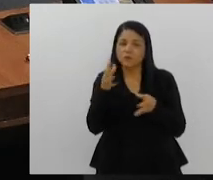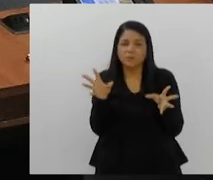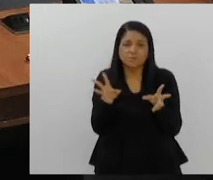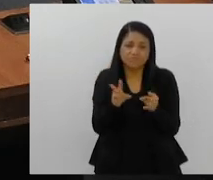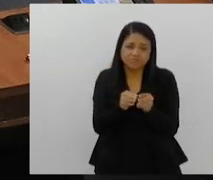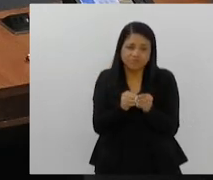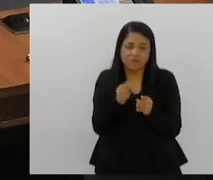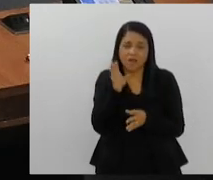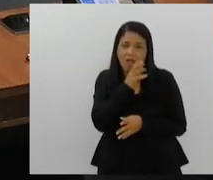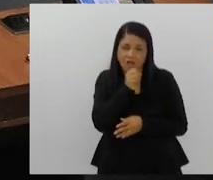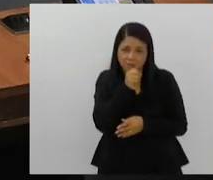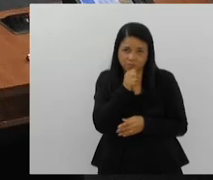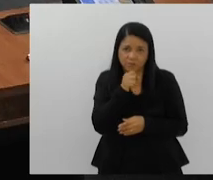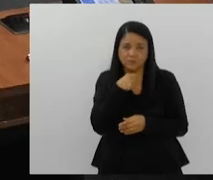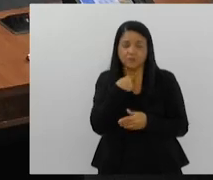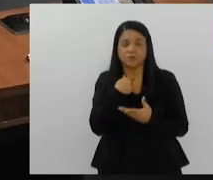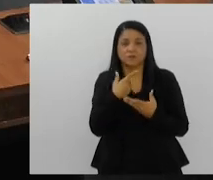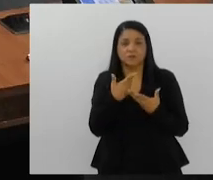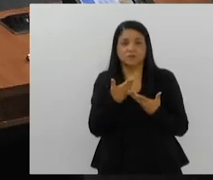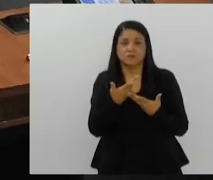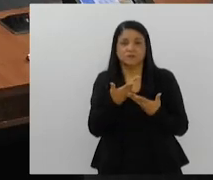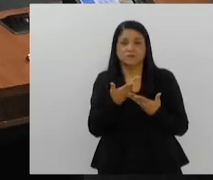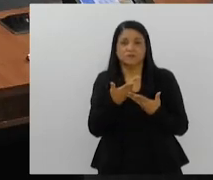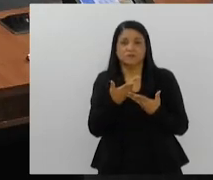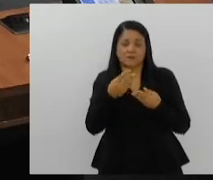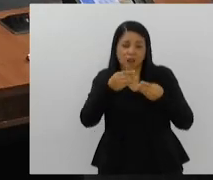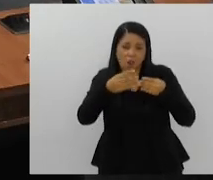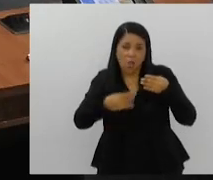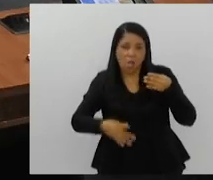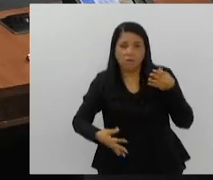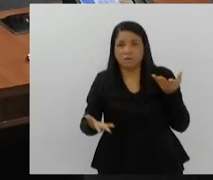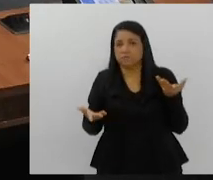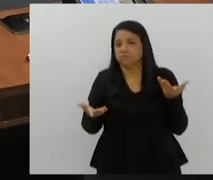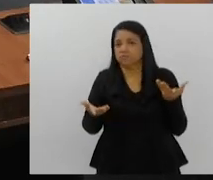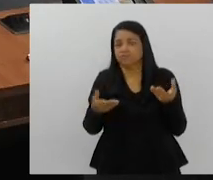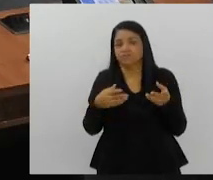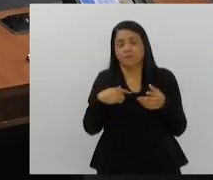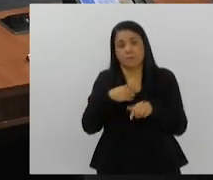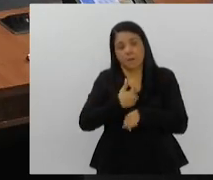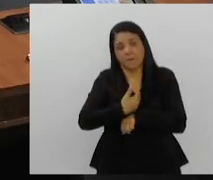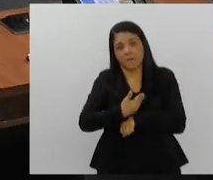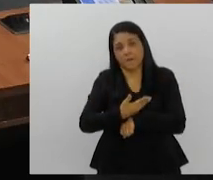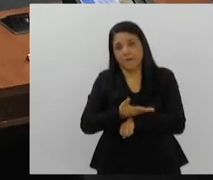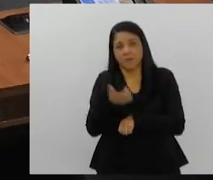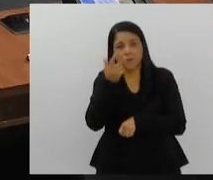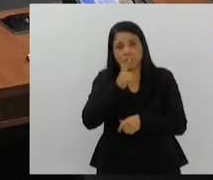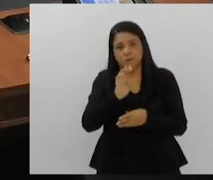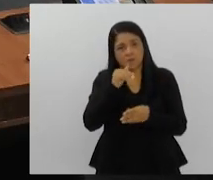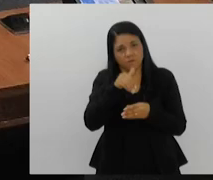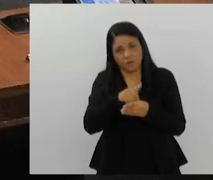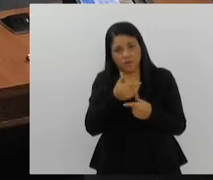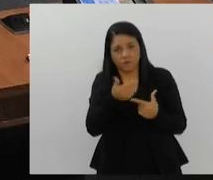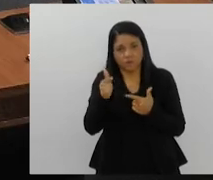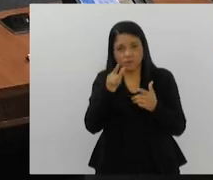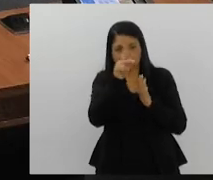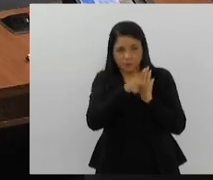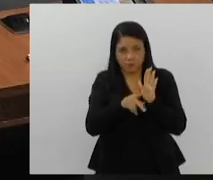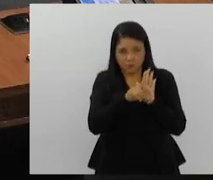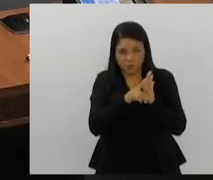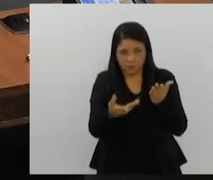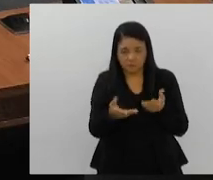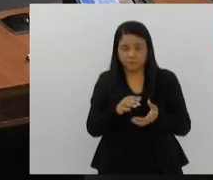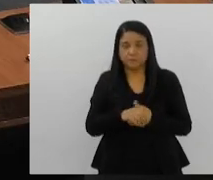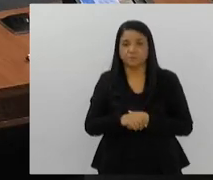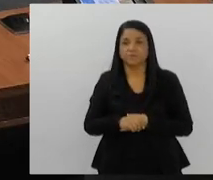bem estão muito longas e aí vai se passando o tempo e a gente não consegue votar as demais. Vai ser mais